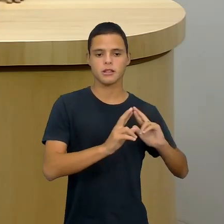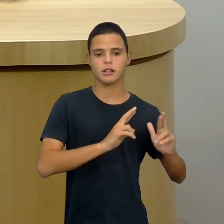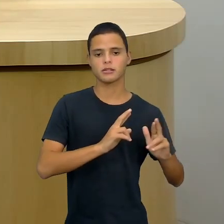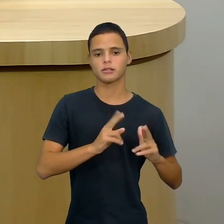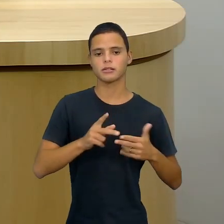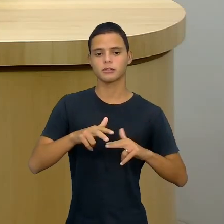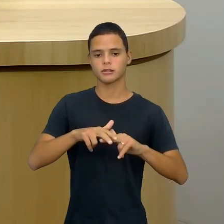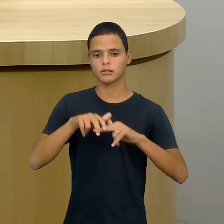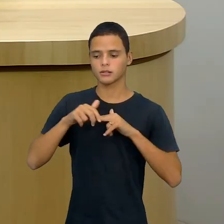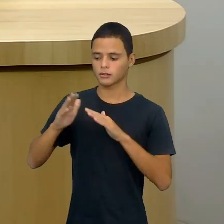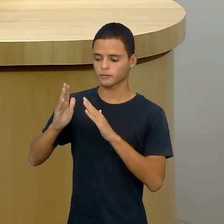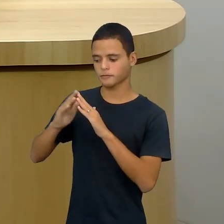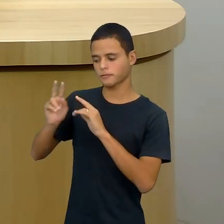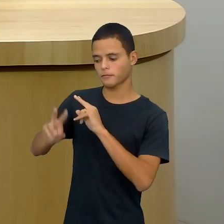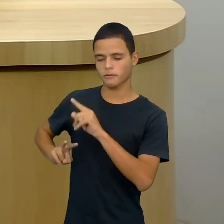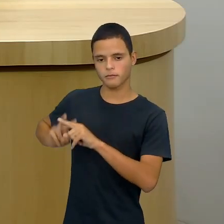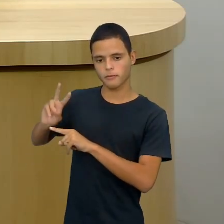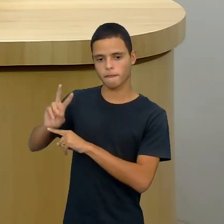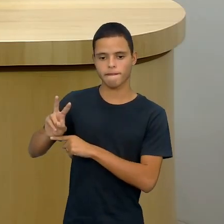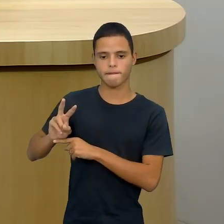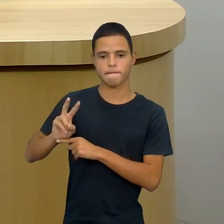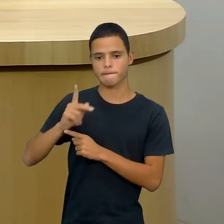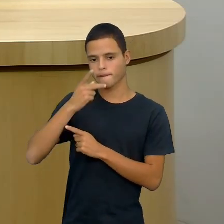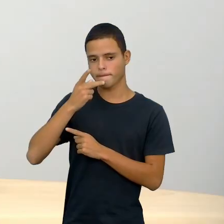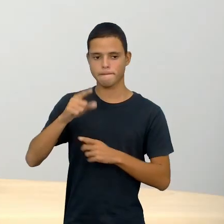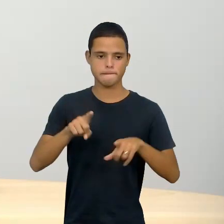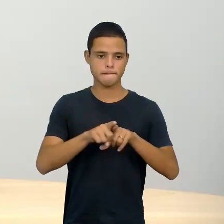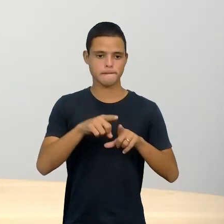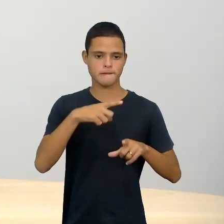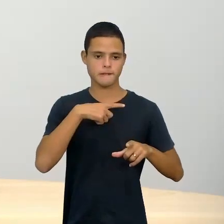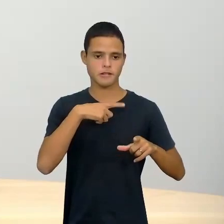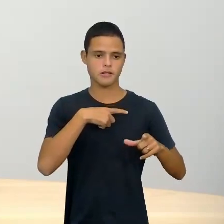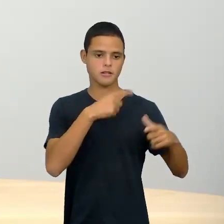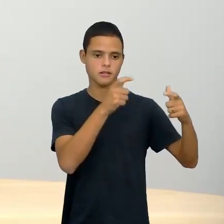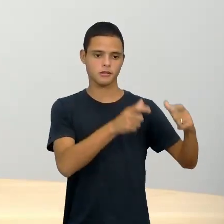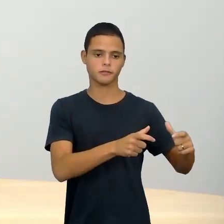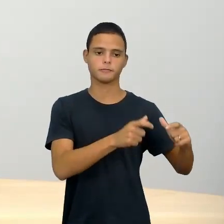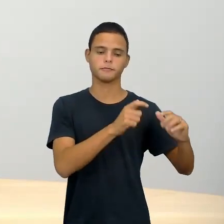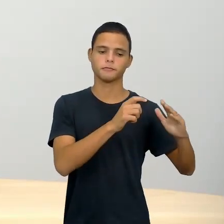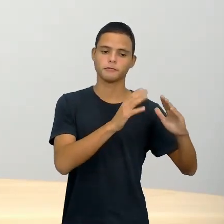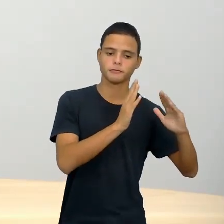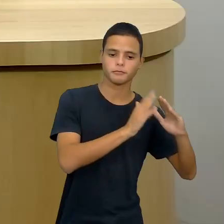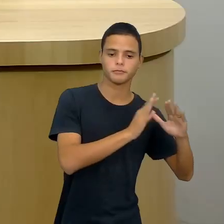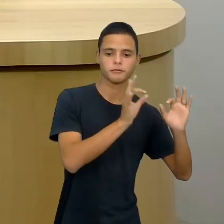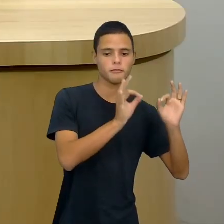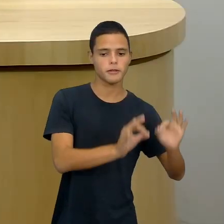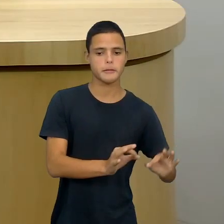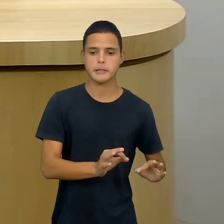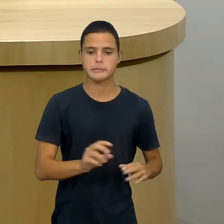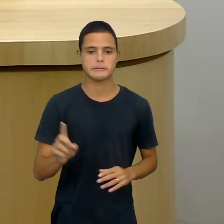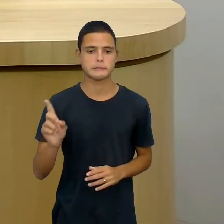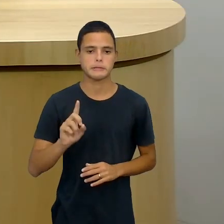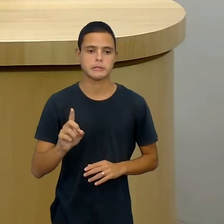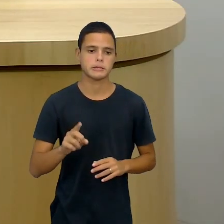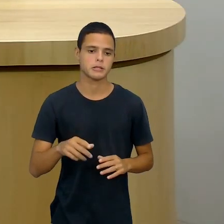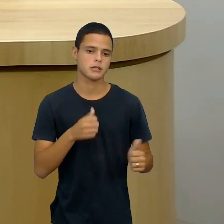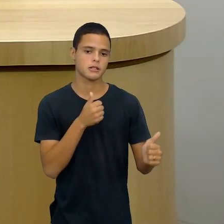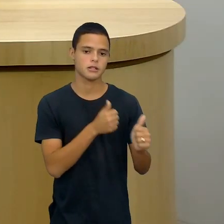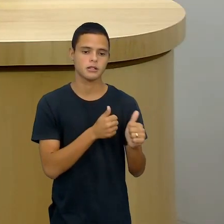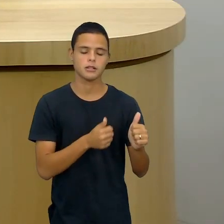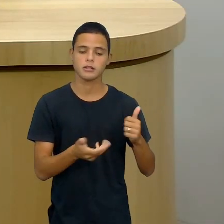casa sustentável, você fala dela, mas você fala que ela também tem que ter um local adequado. Tem. Não é somente você estar ali,